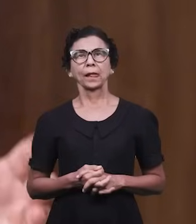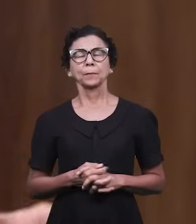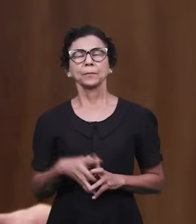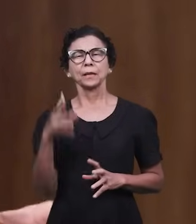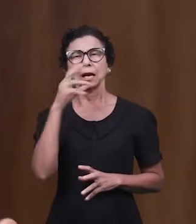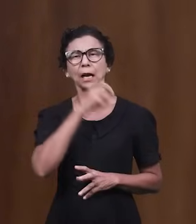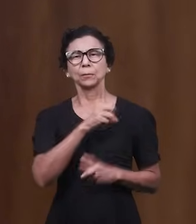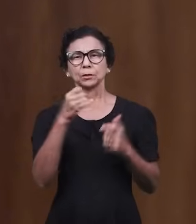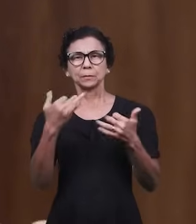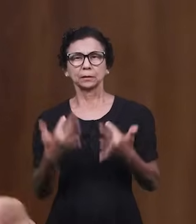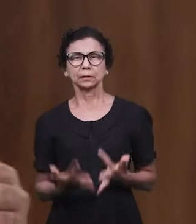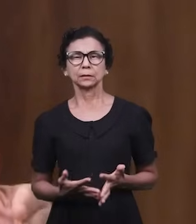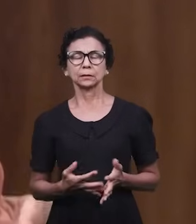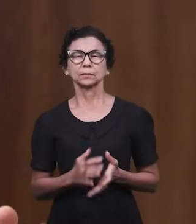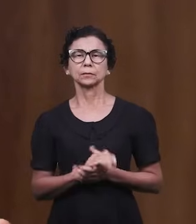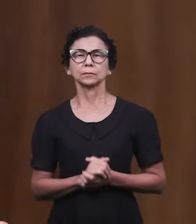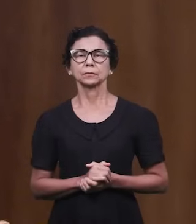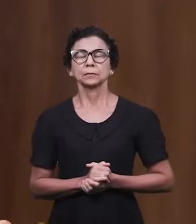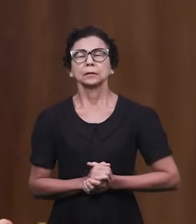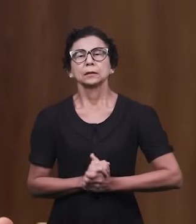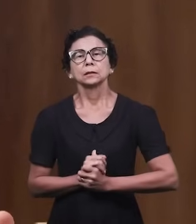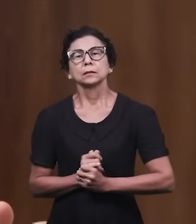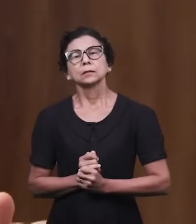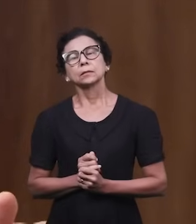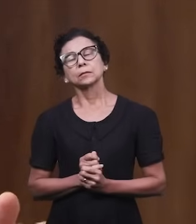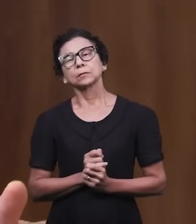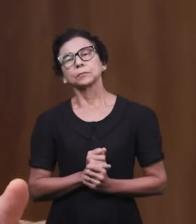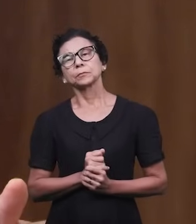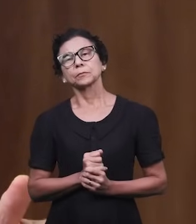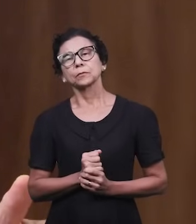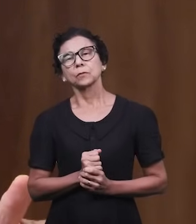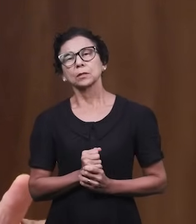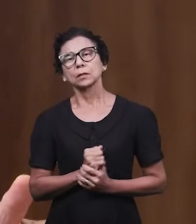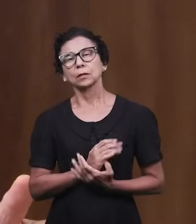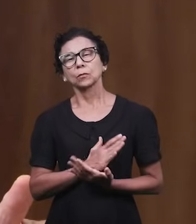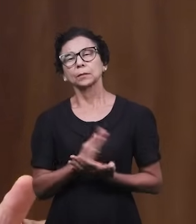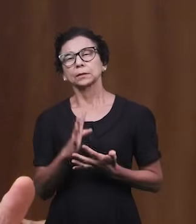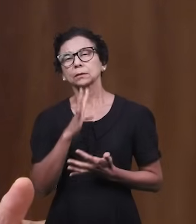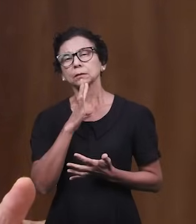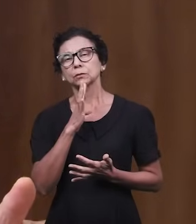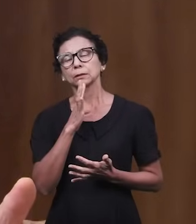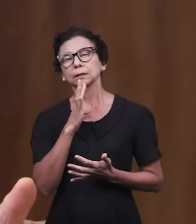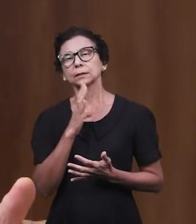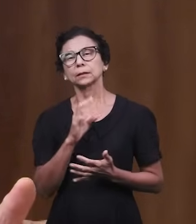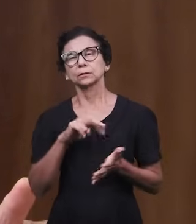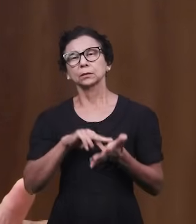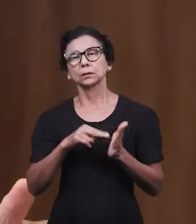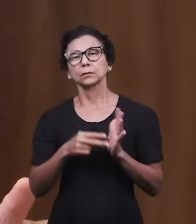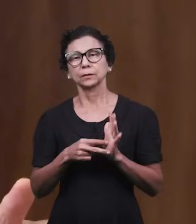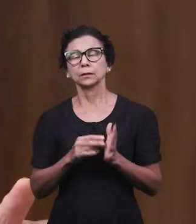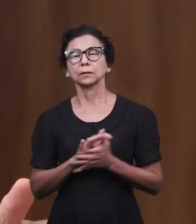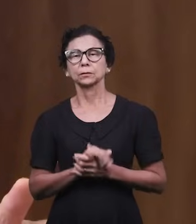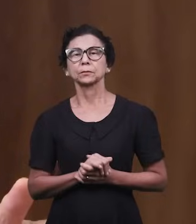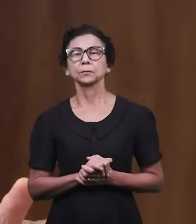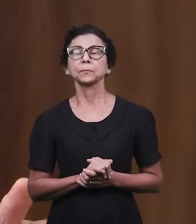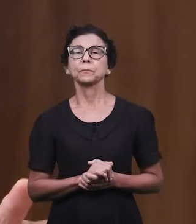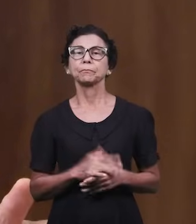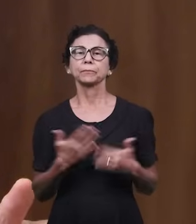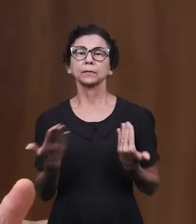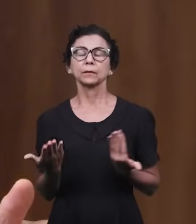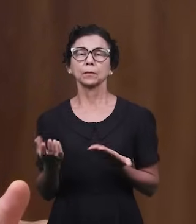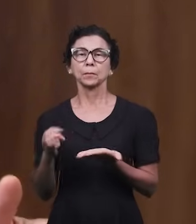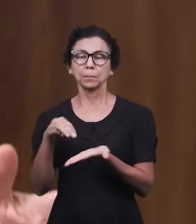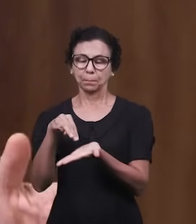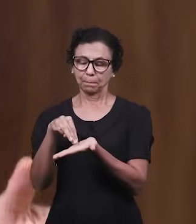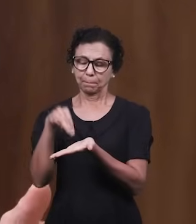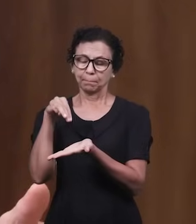para quem nos conhece, fica fácil. Para quem ainda está conhecendo, é importante estabelecer o significado disso. Então, nós temos